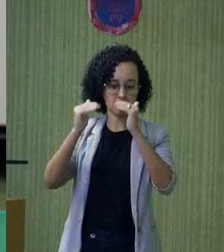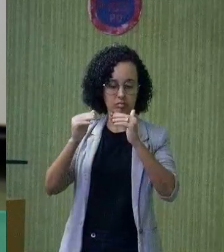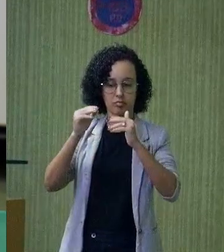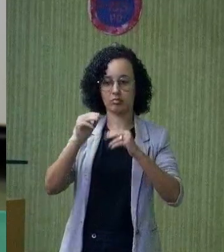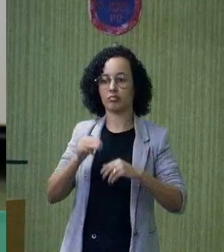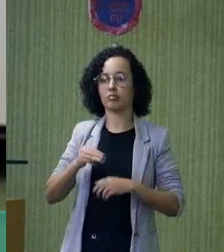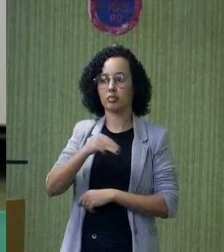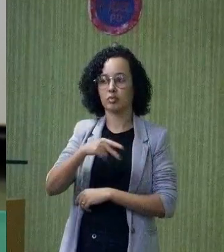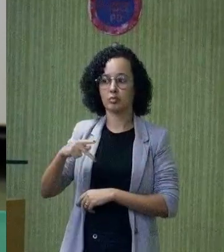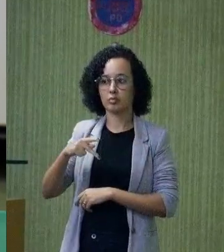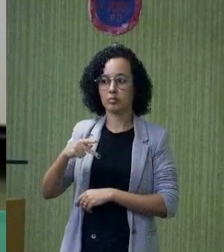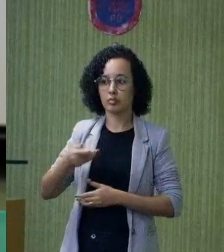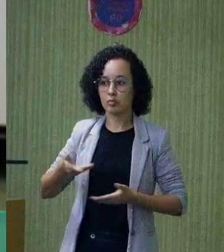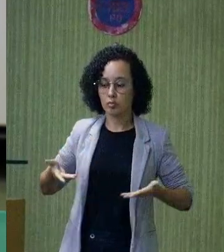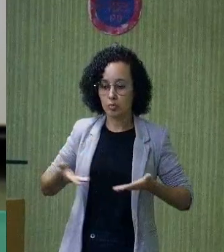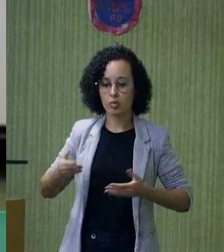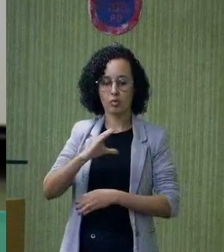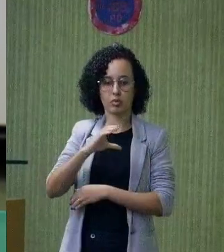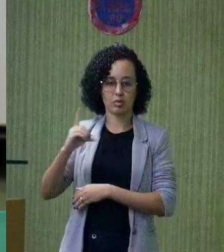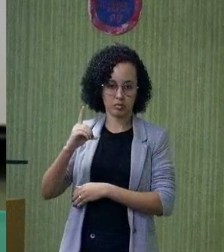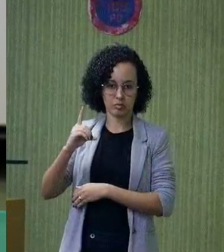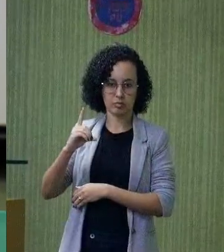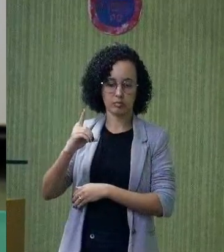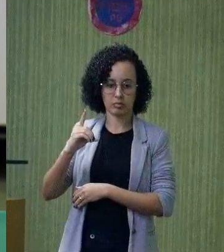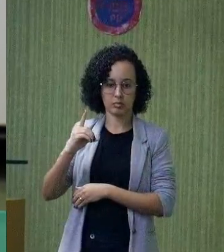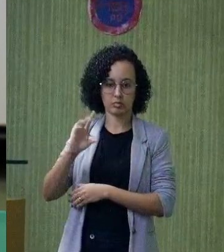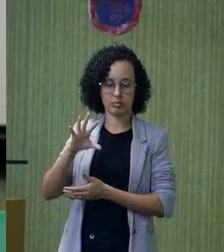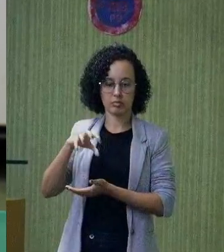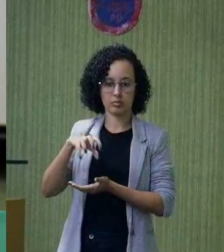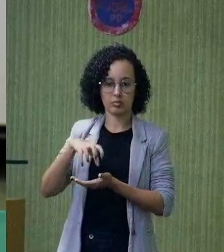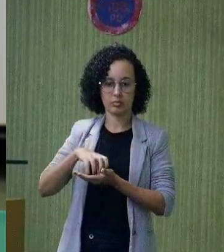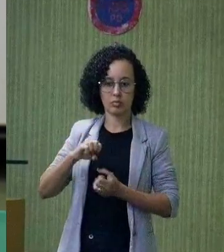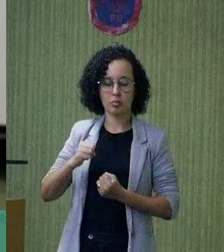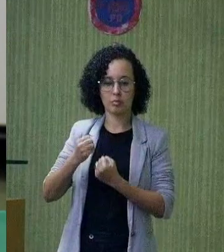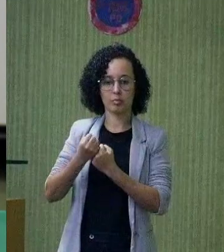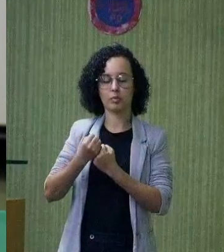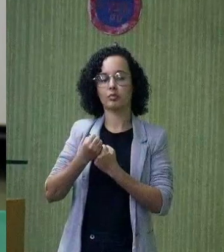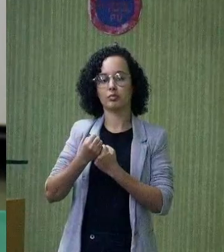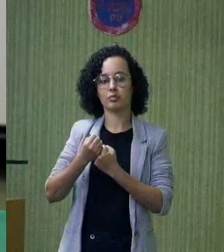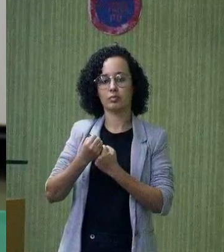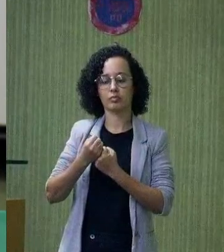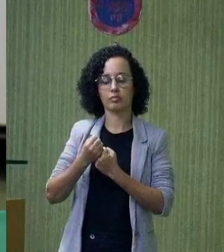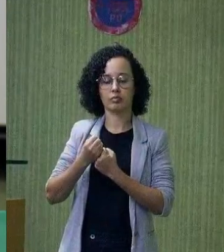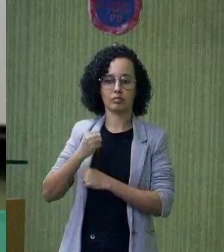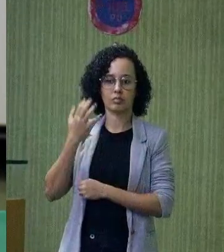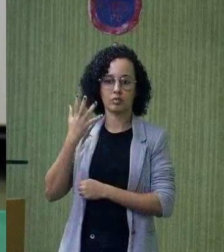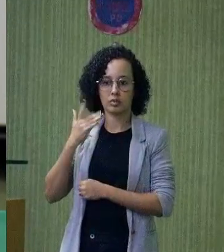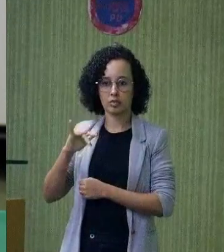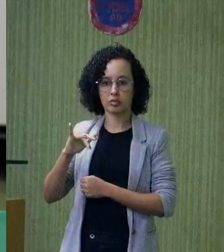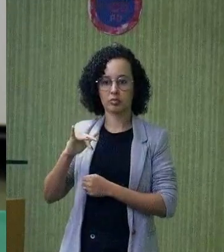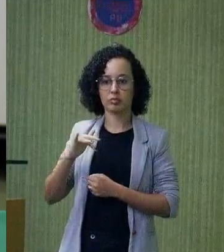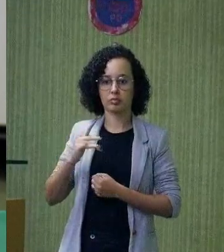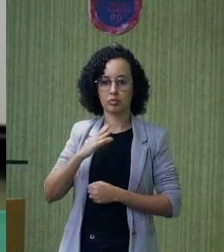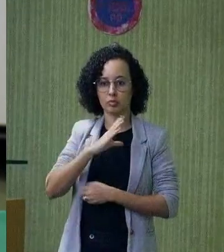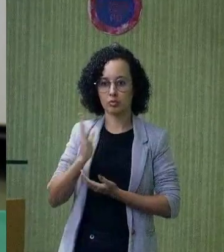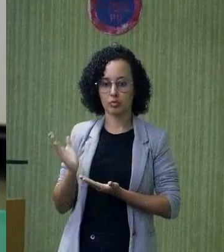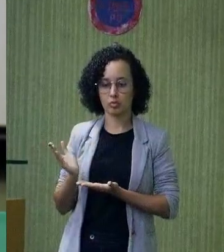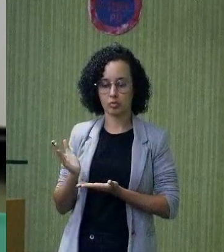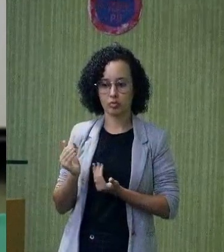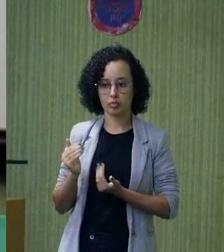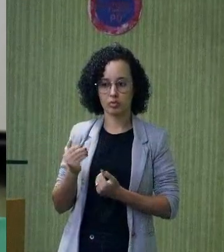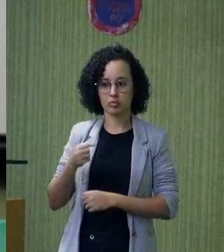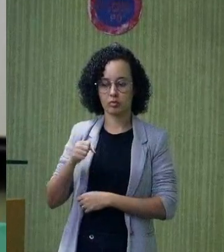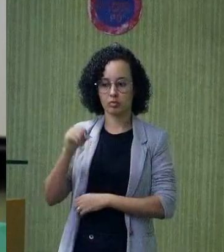é coordenadora do Centro de Apoio operacional da educ ação infância e juventude do Ministério Público do Rio Grande do Sul com